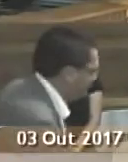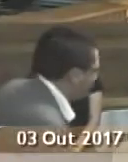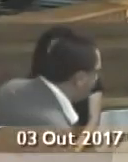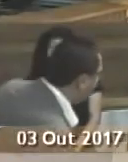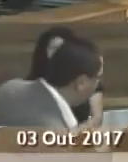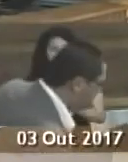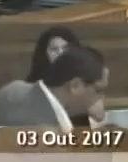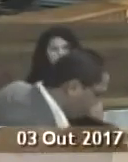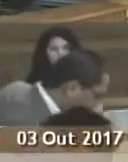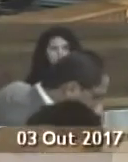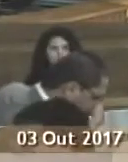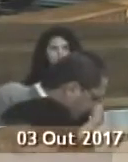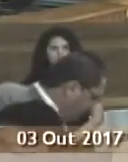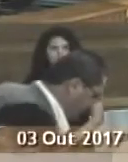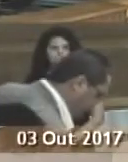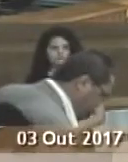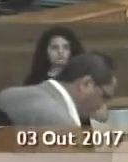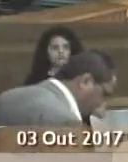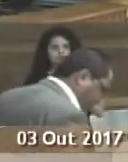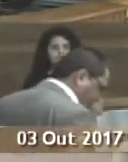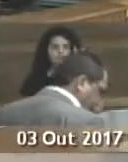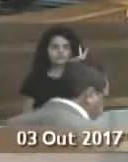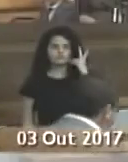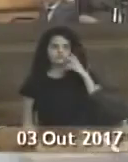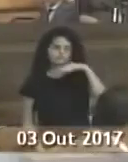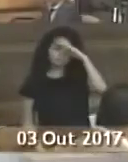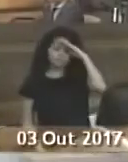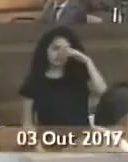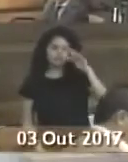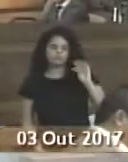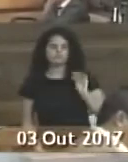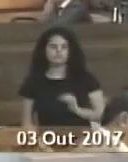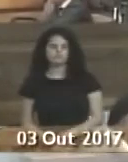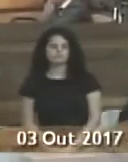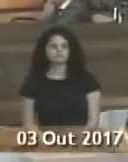Com a palavra, o vereador Sargento Timóteo. Maurício.